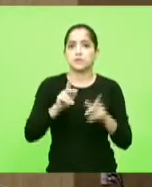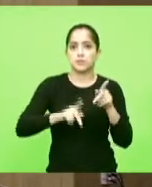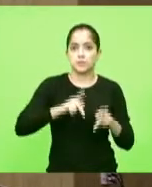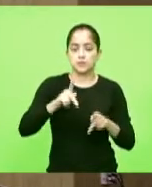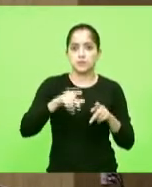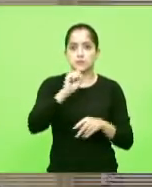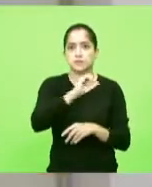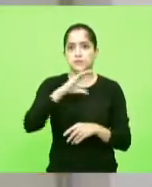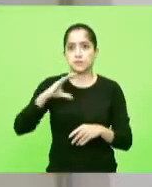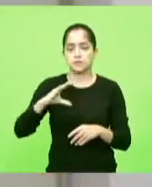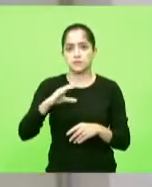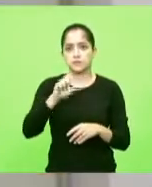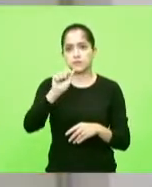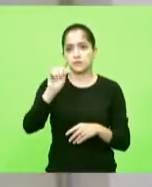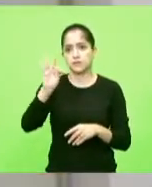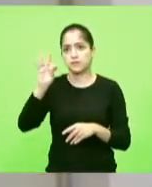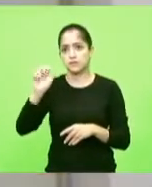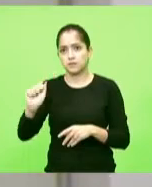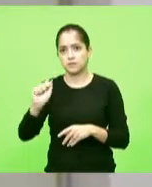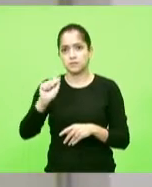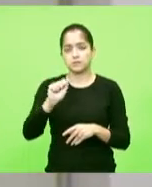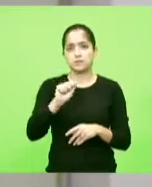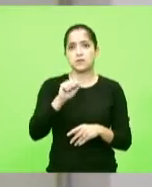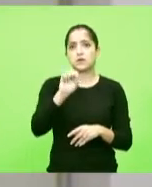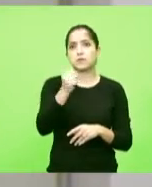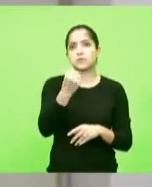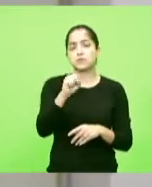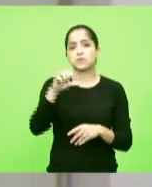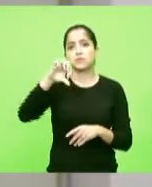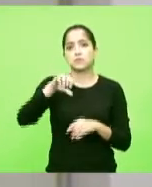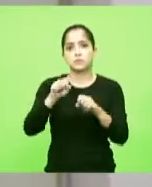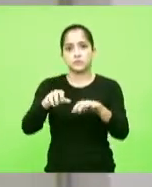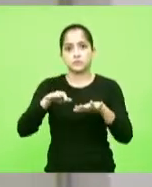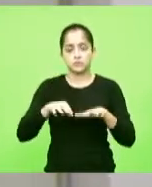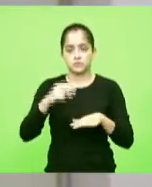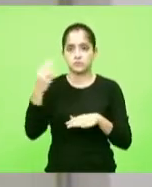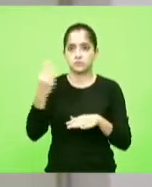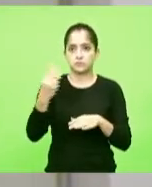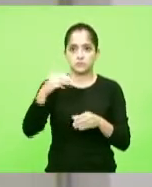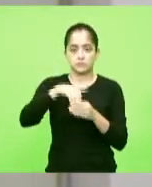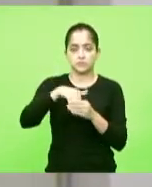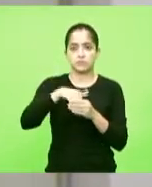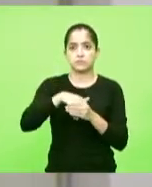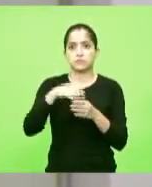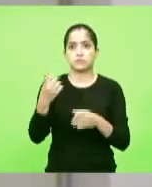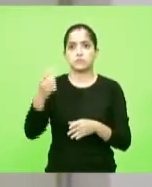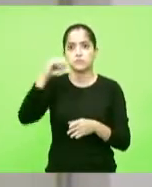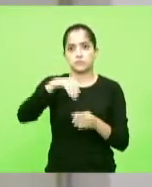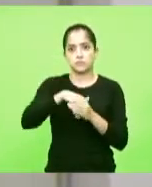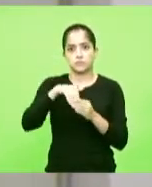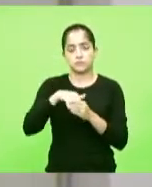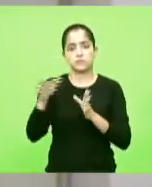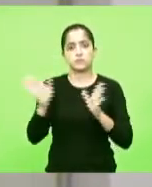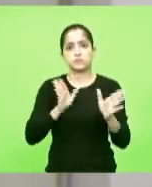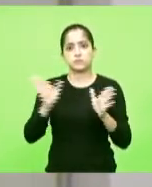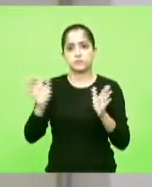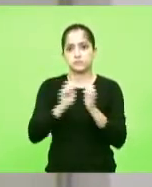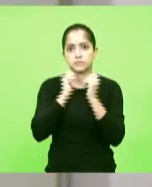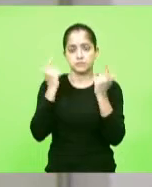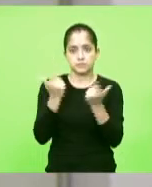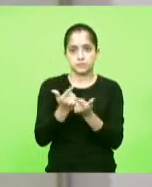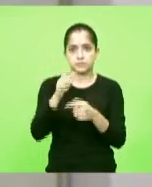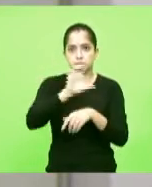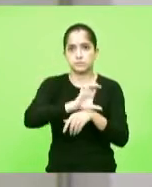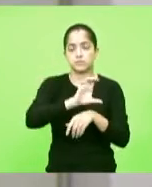catarinenses. Ata da 28ª sessão ordinária da 3ª sessão legislativa da 19ª legislatura da